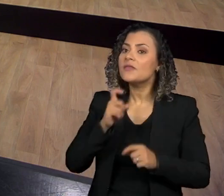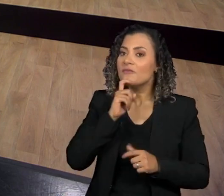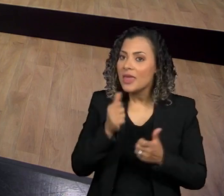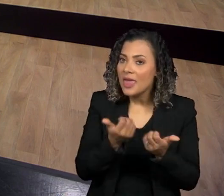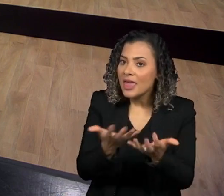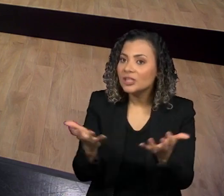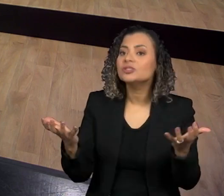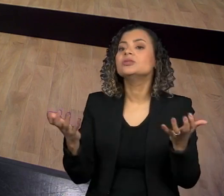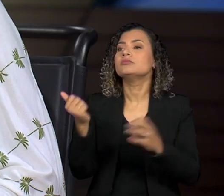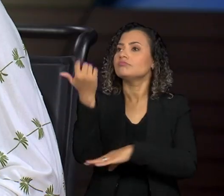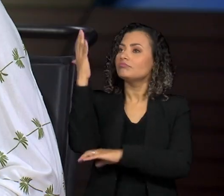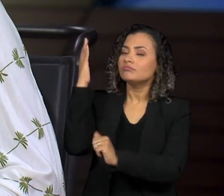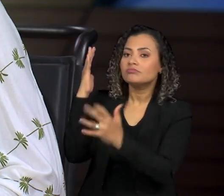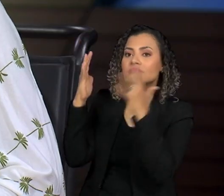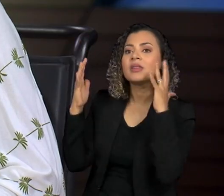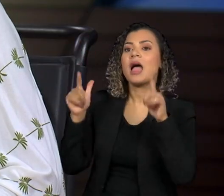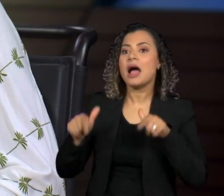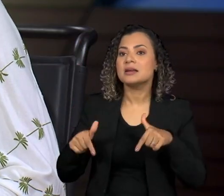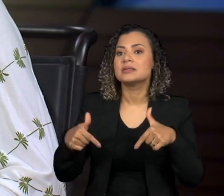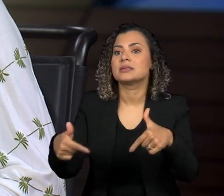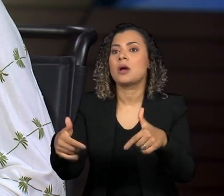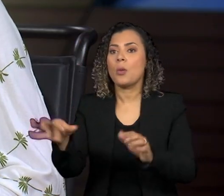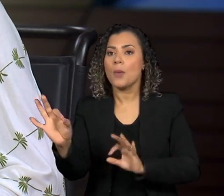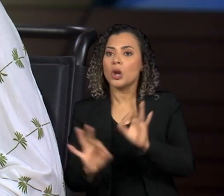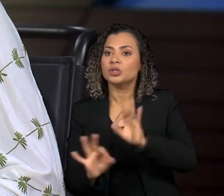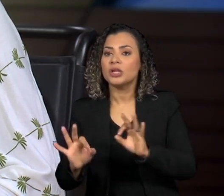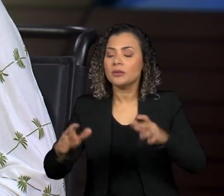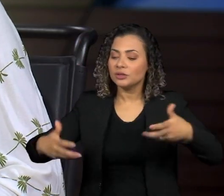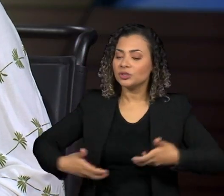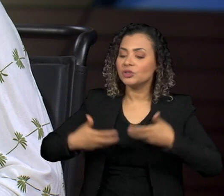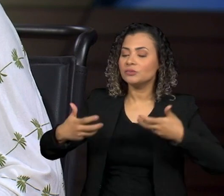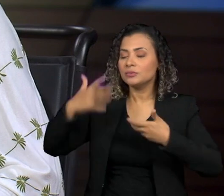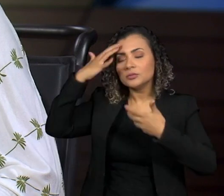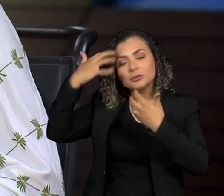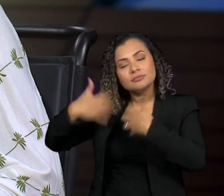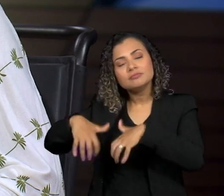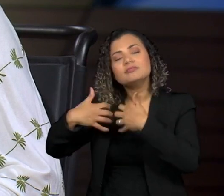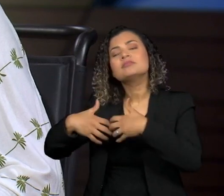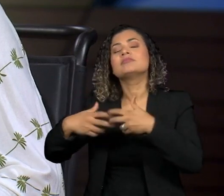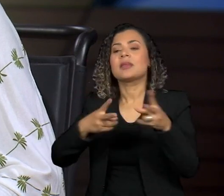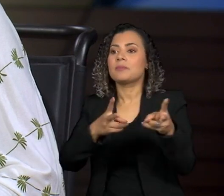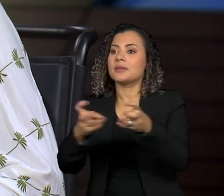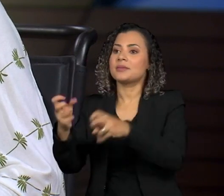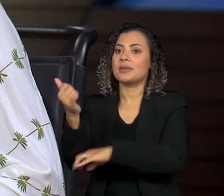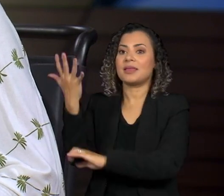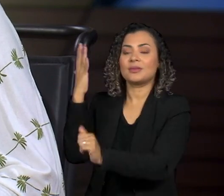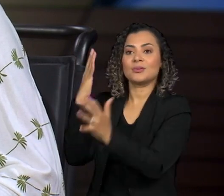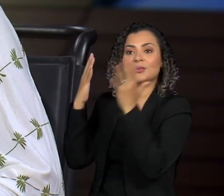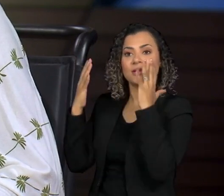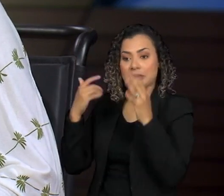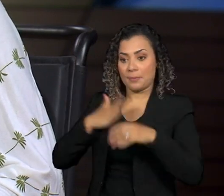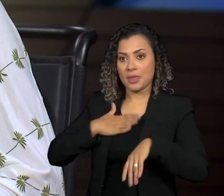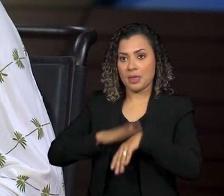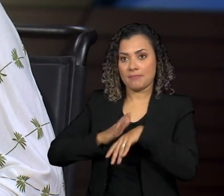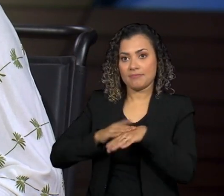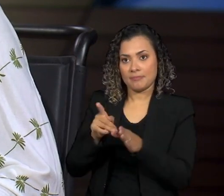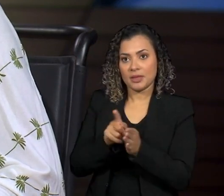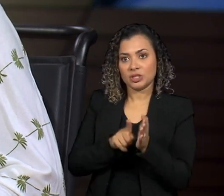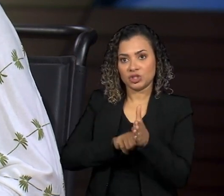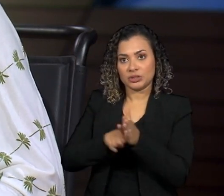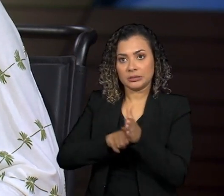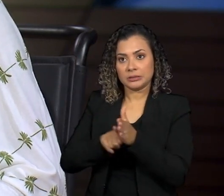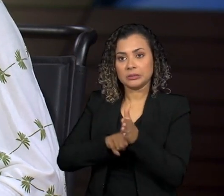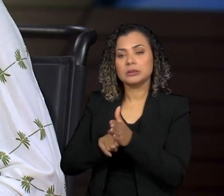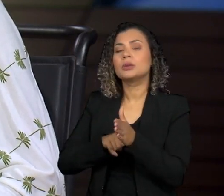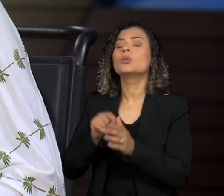mas ter ações, projetos, enfim, que estimulem as pessoas a perceberem também a natureza. Parte da minha pesquisa, o começo da minha pesquisa